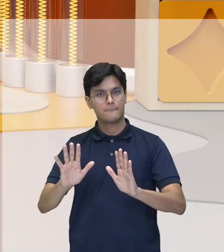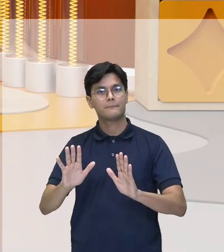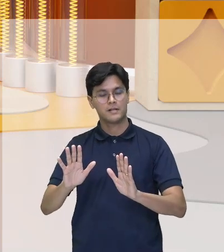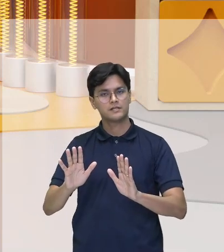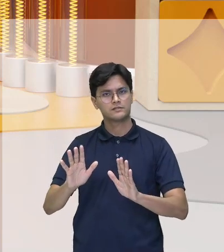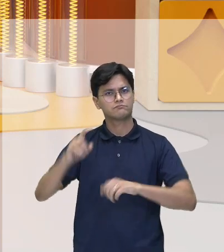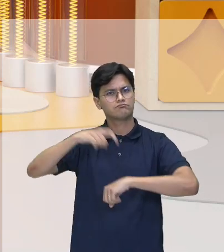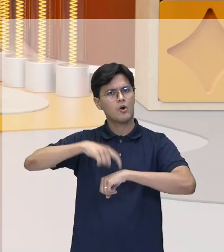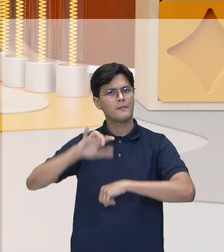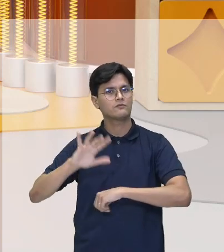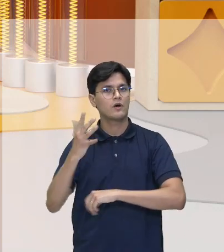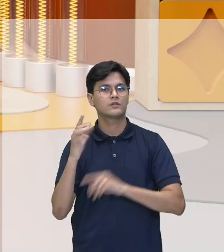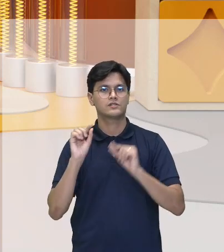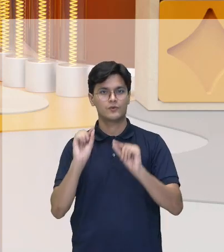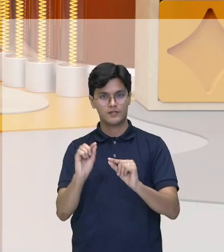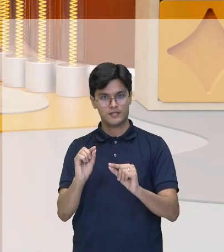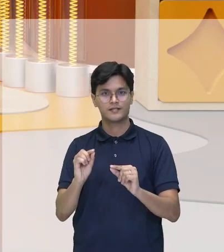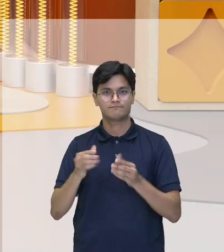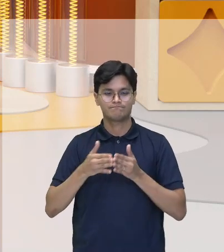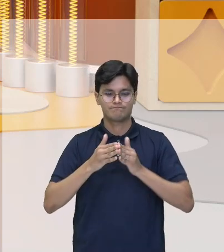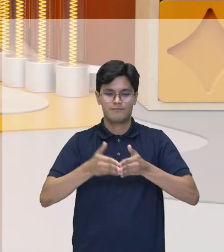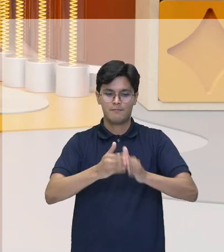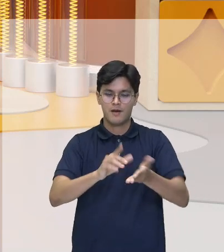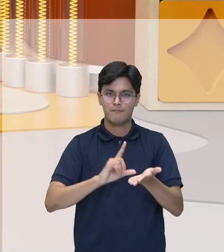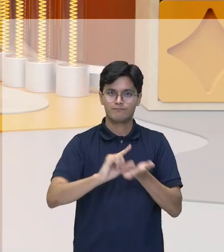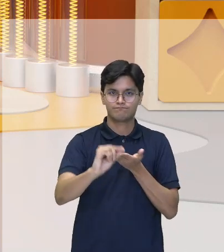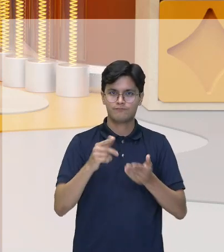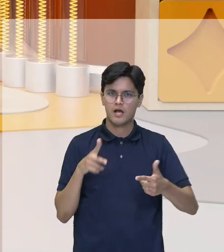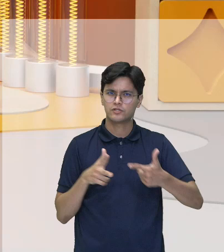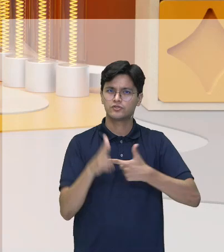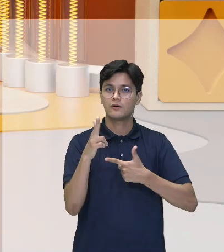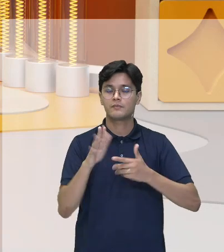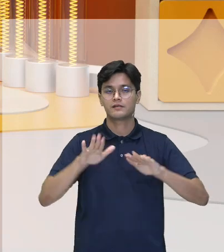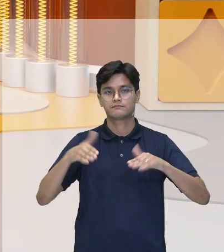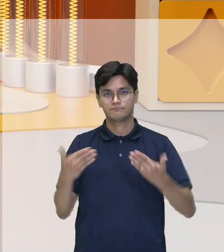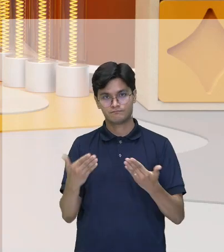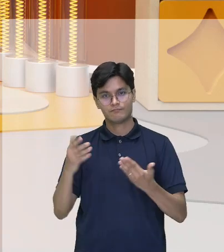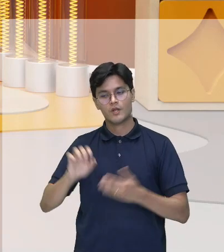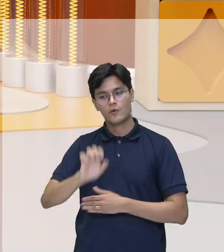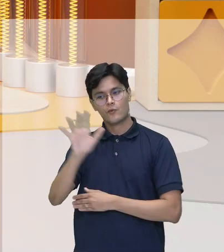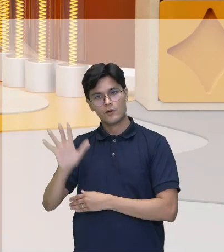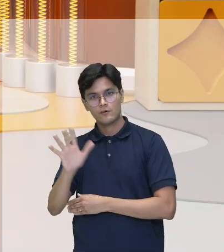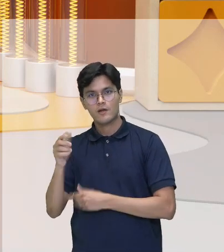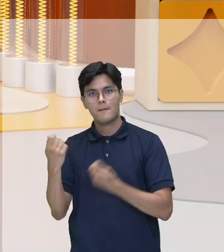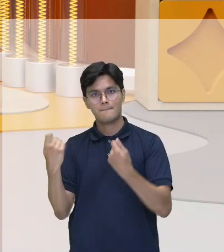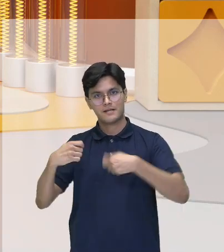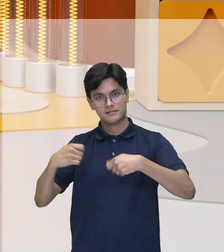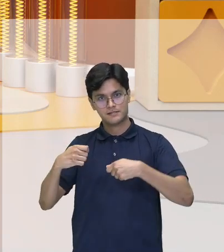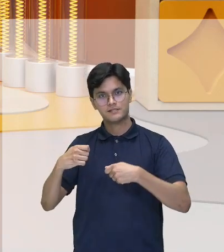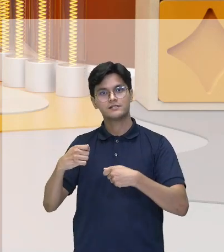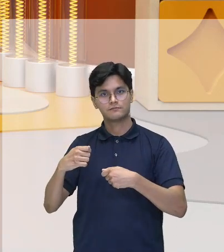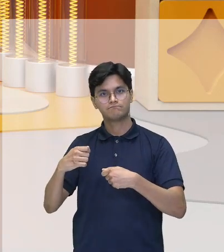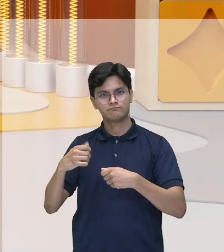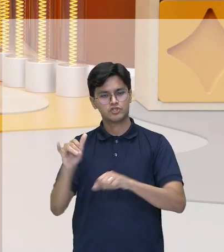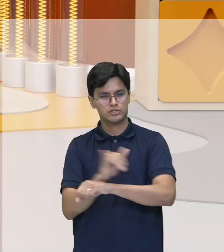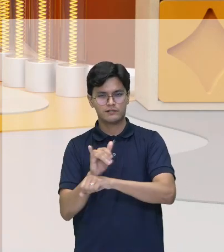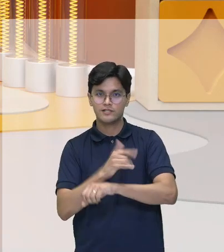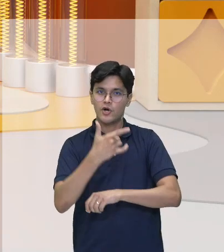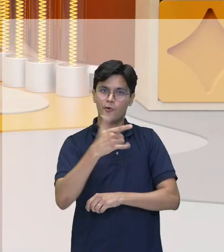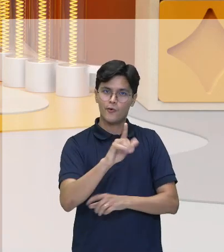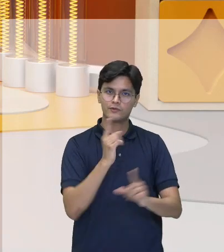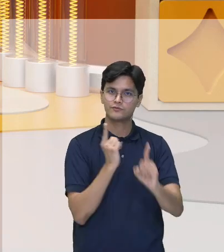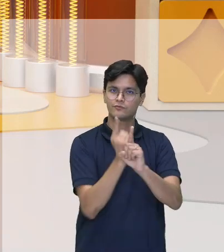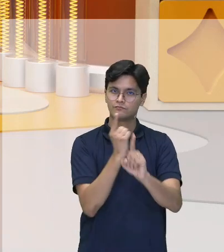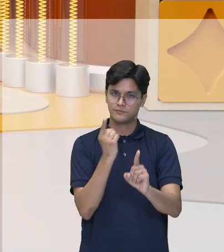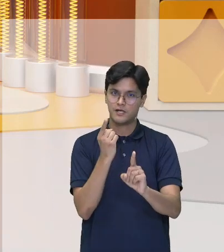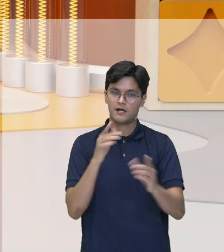do absolutismo moderno. E já que a gente está falando de algumas mudanças, né, nas estruturas